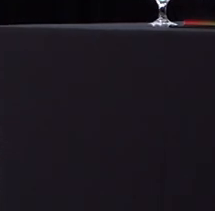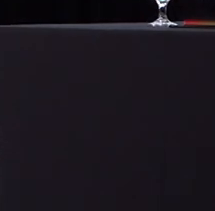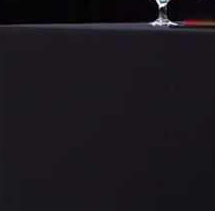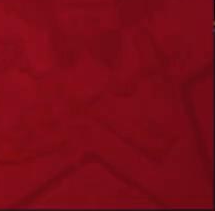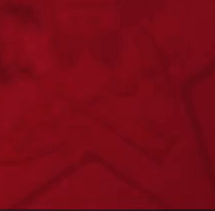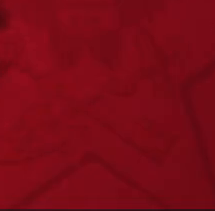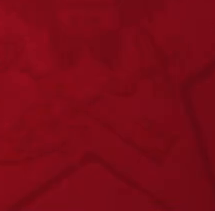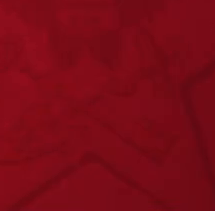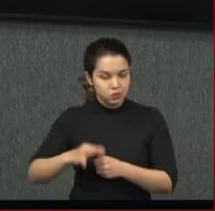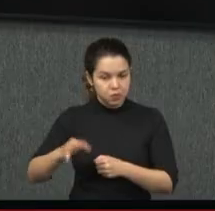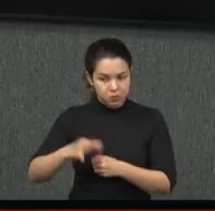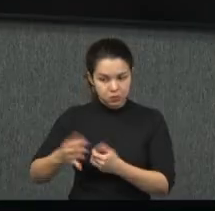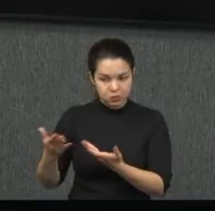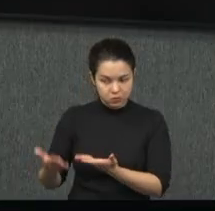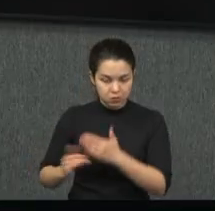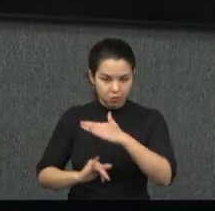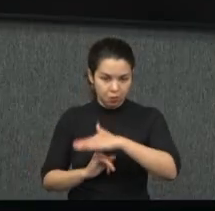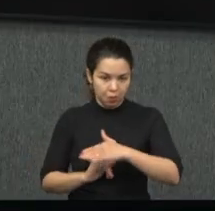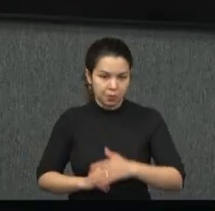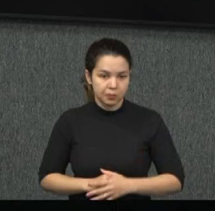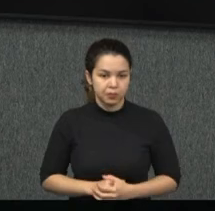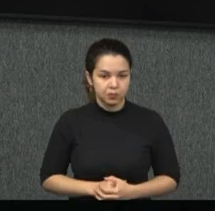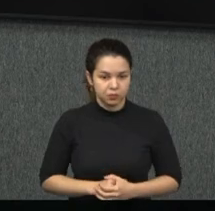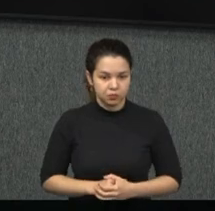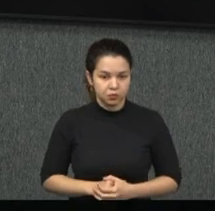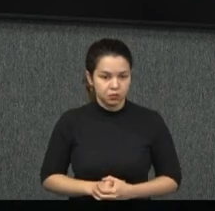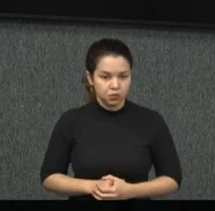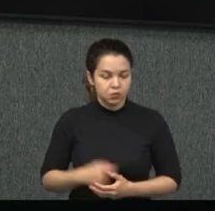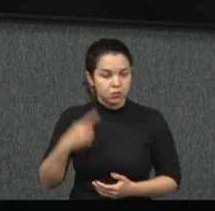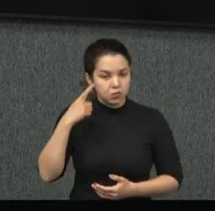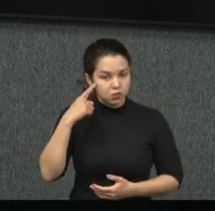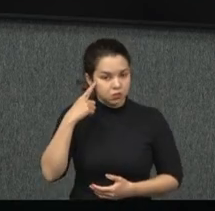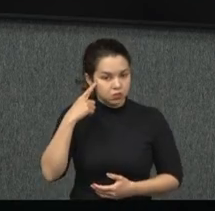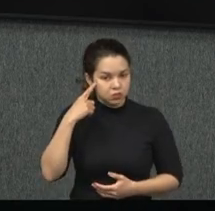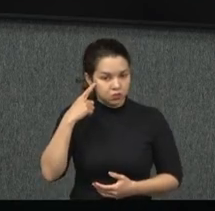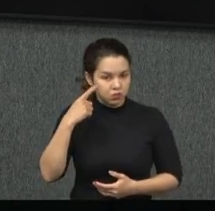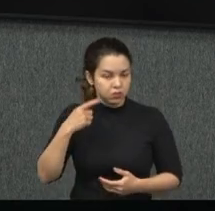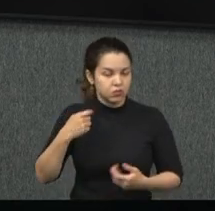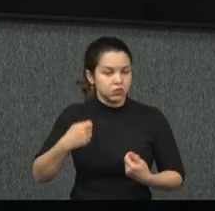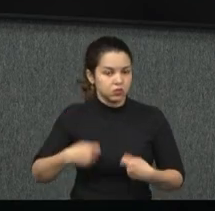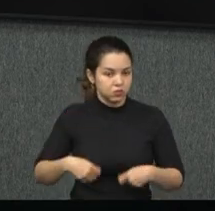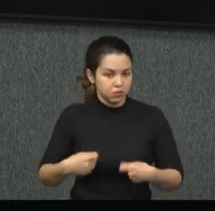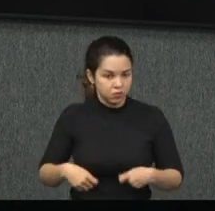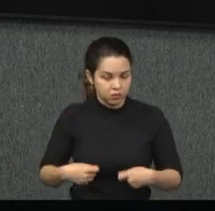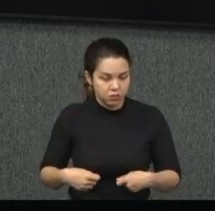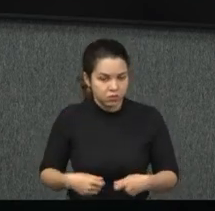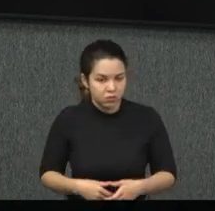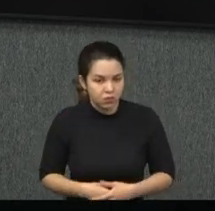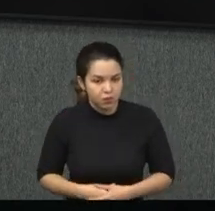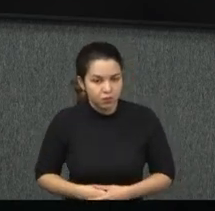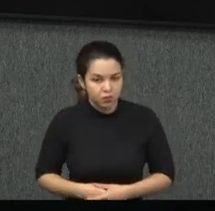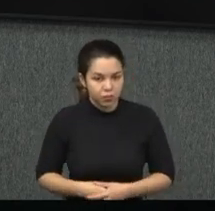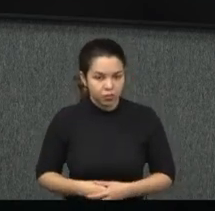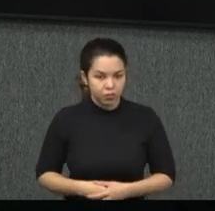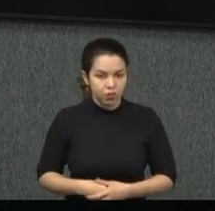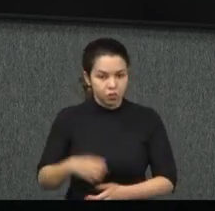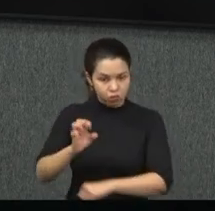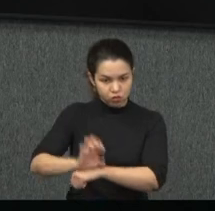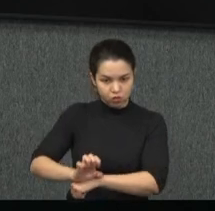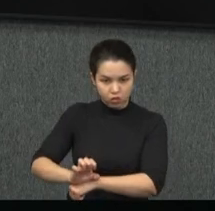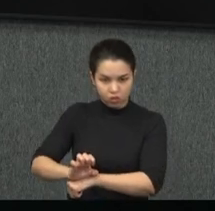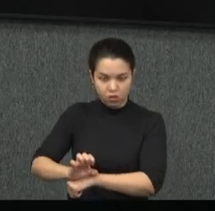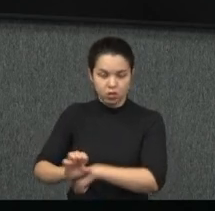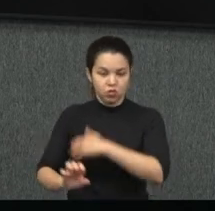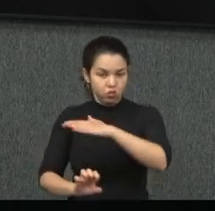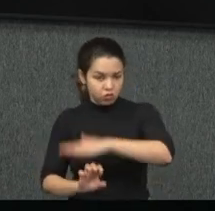economia catarinense. É impossível pensar num Estado inovador e próspero sem a